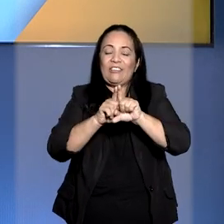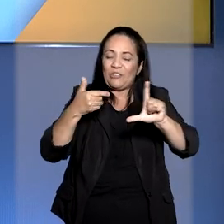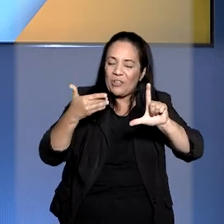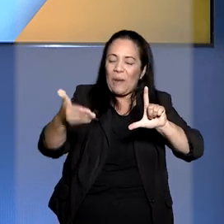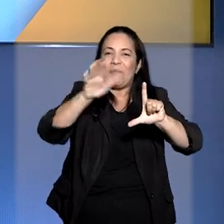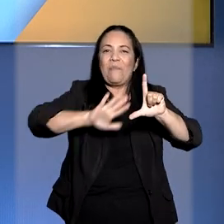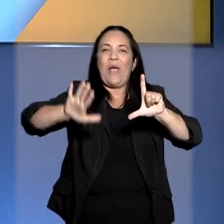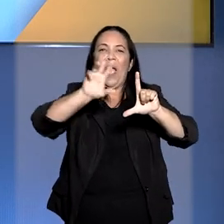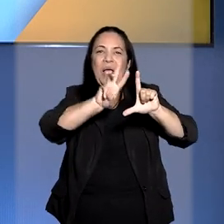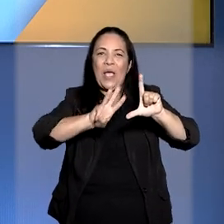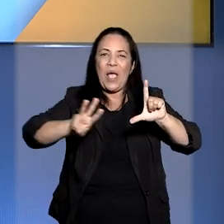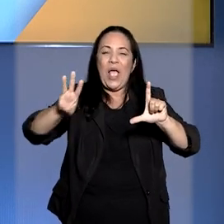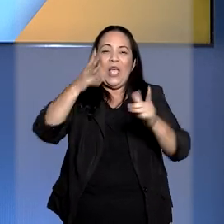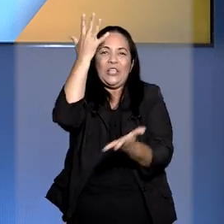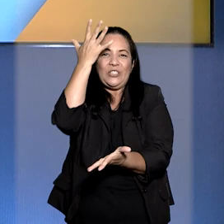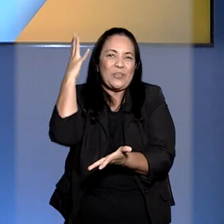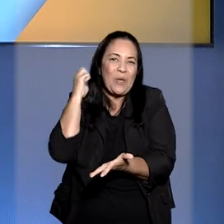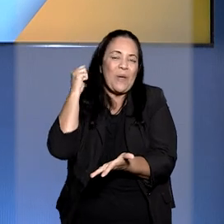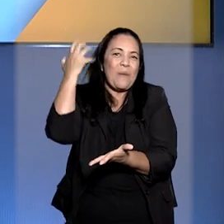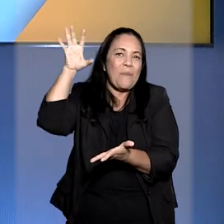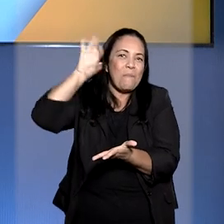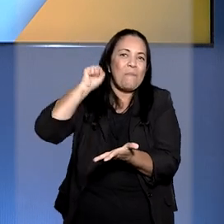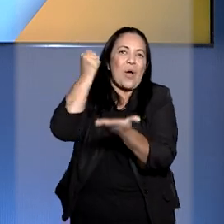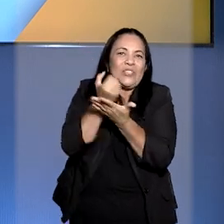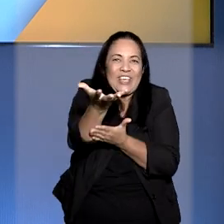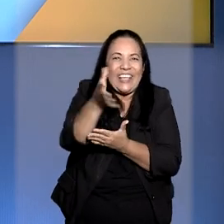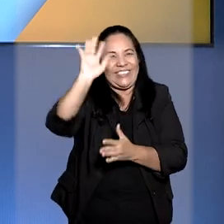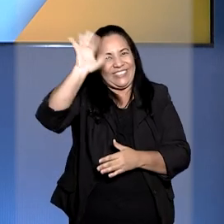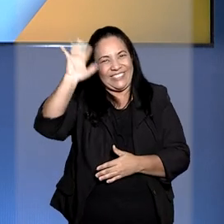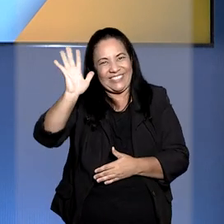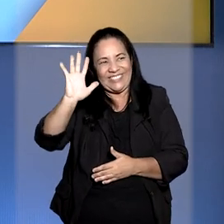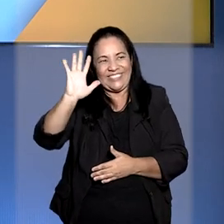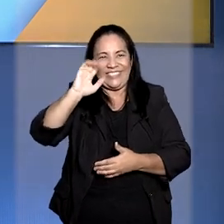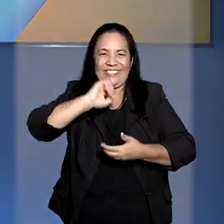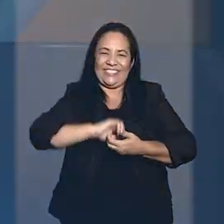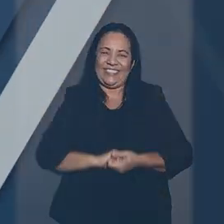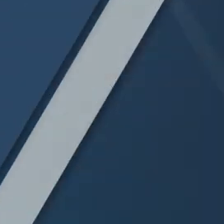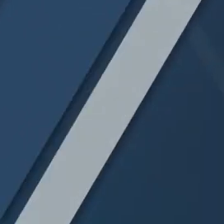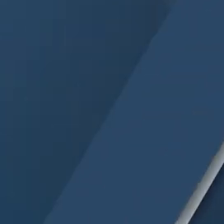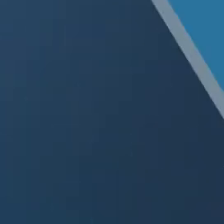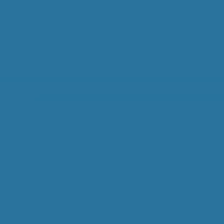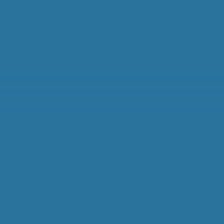e nas plataformas de Podcast até a próxima tchau